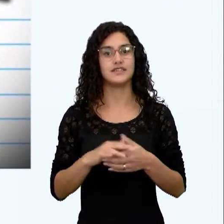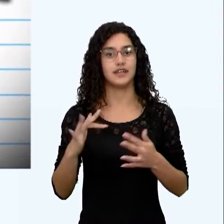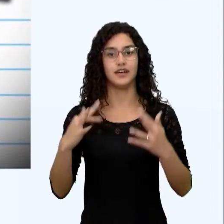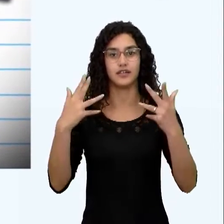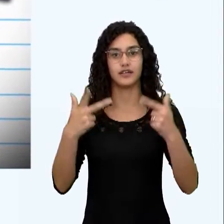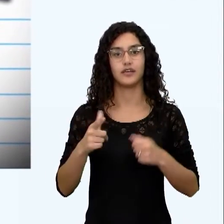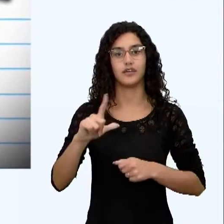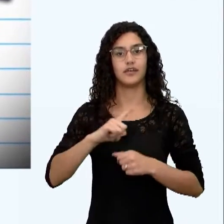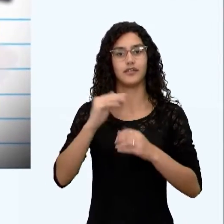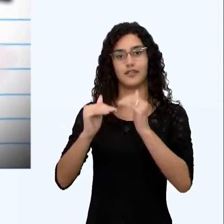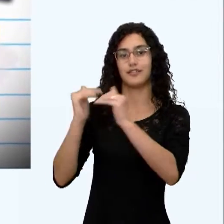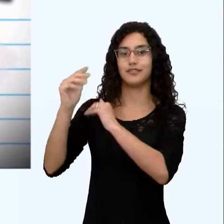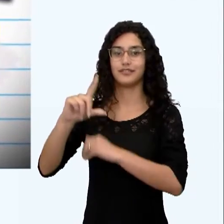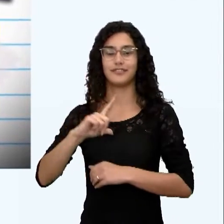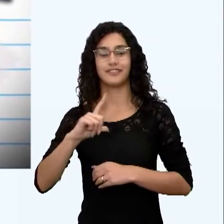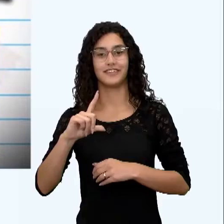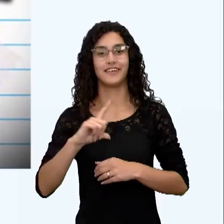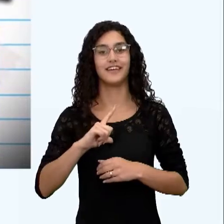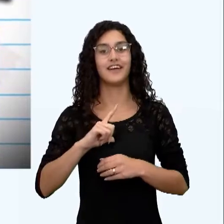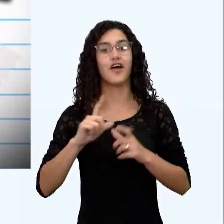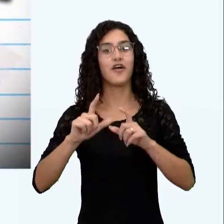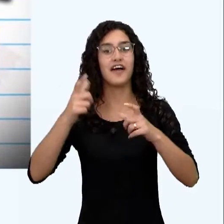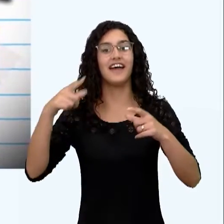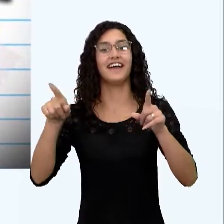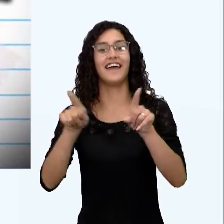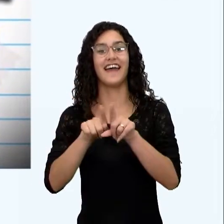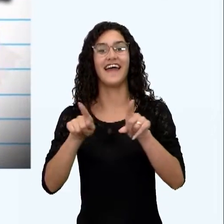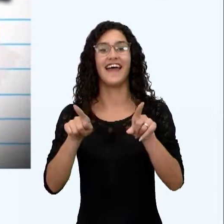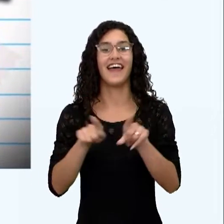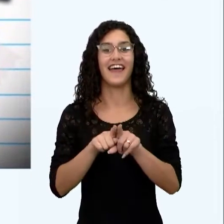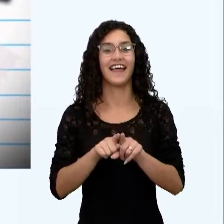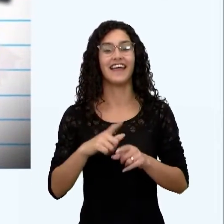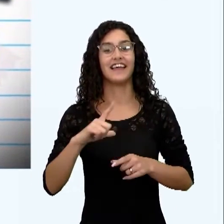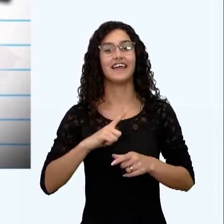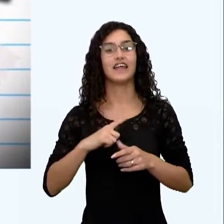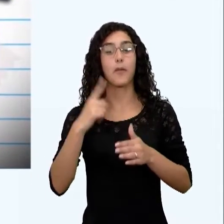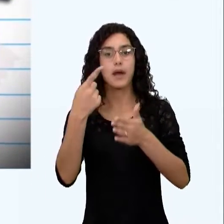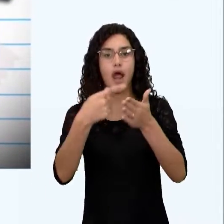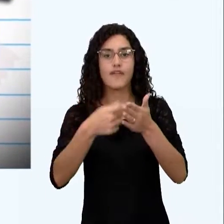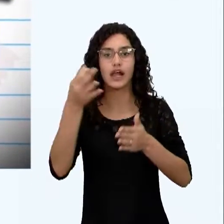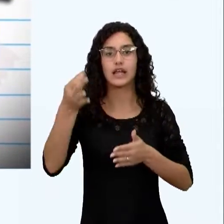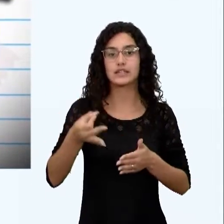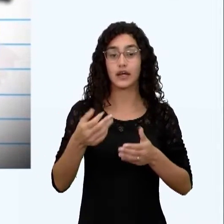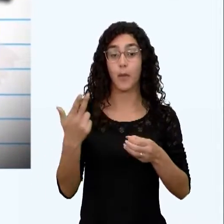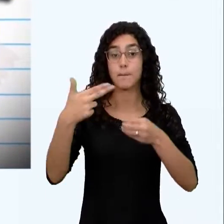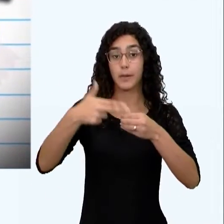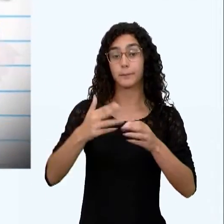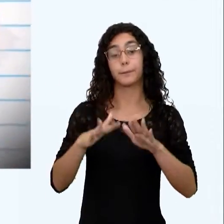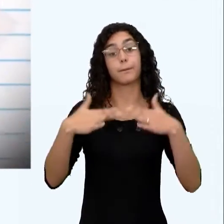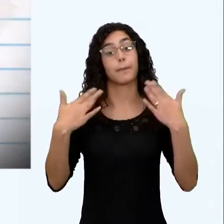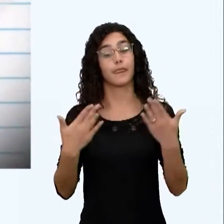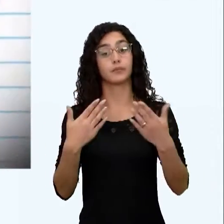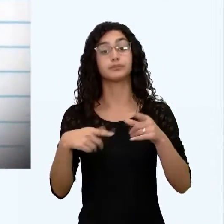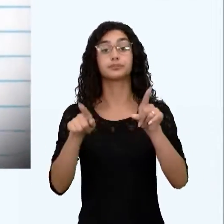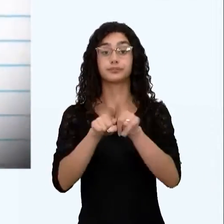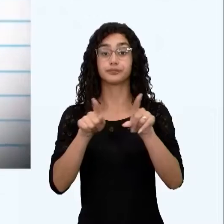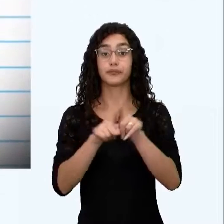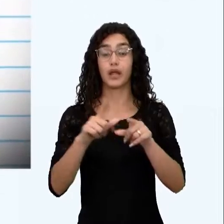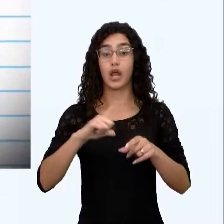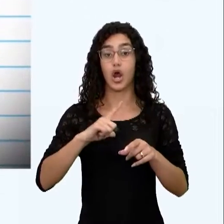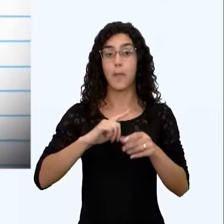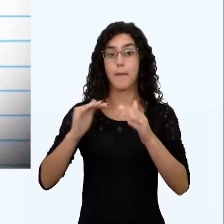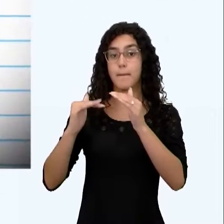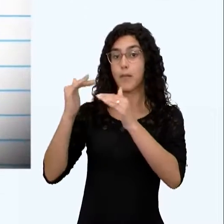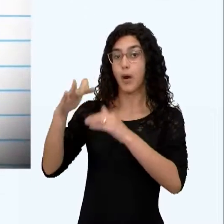das preocupações ambientais ao redor do globo, aumentou também o foco em encontrar alternativas a esses combustíveis. Afinal de contas, além de poluírem o